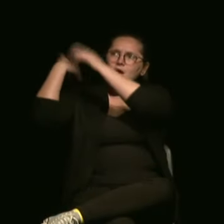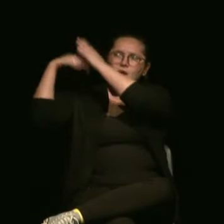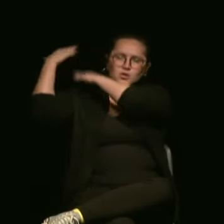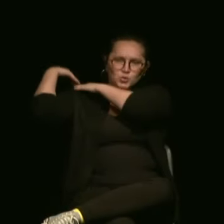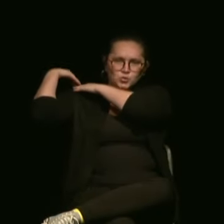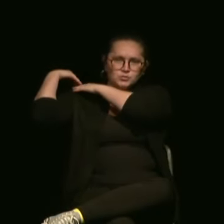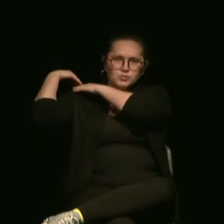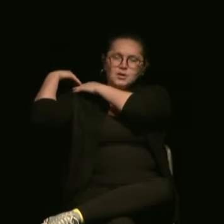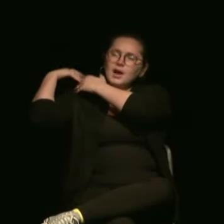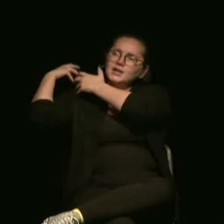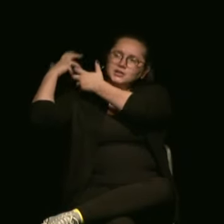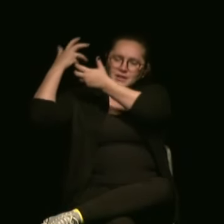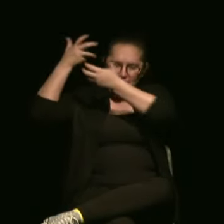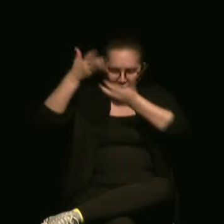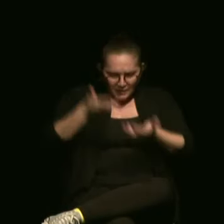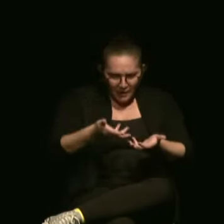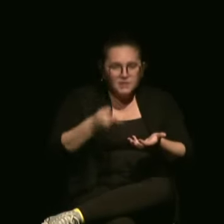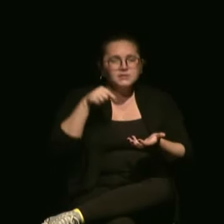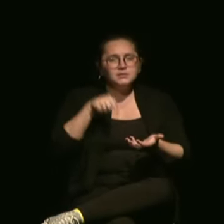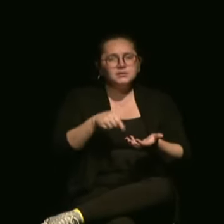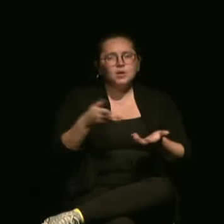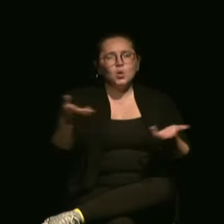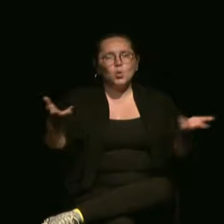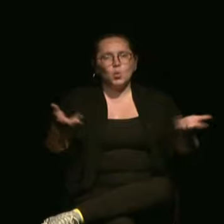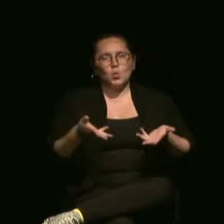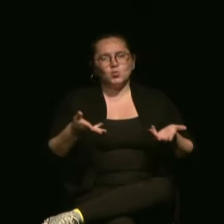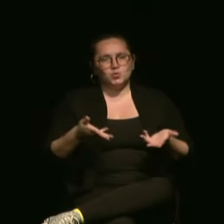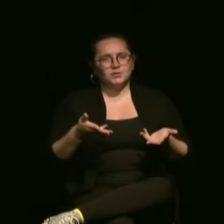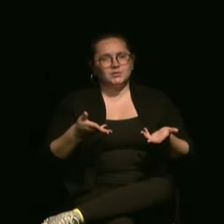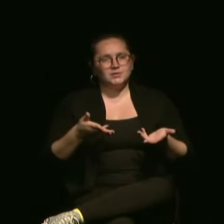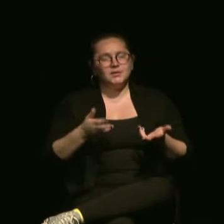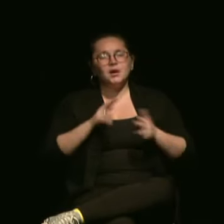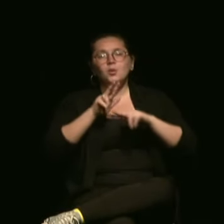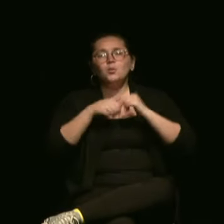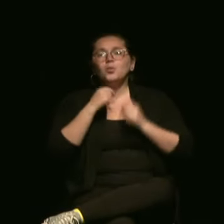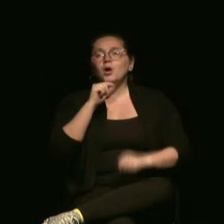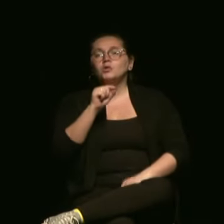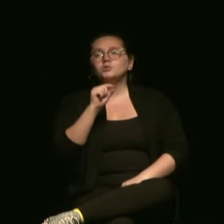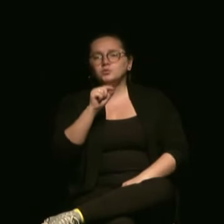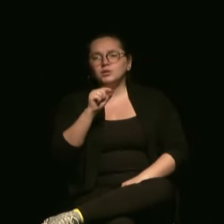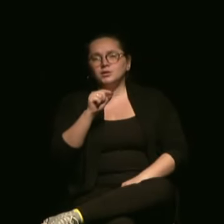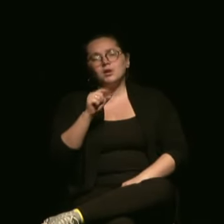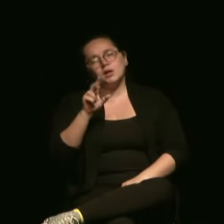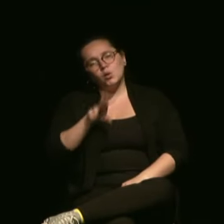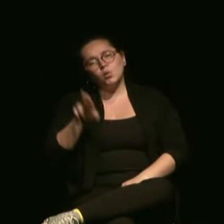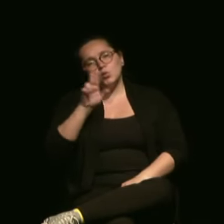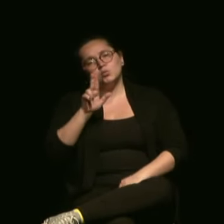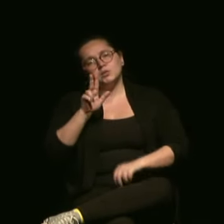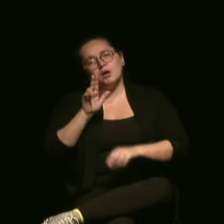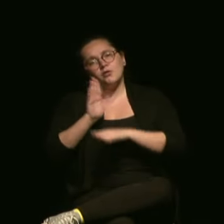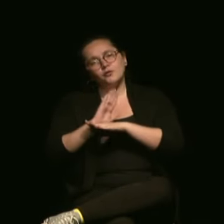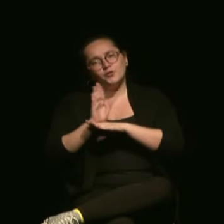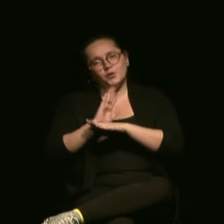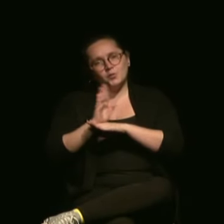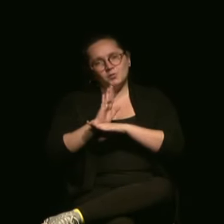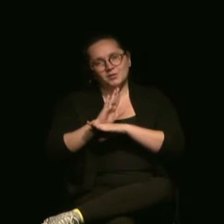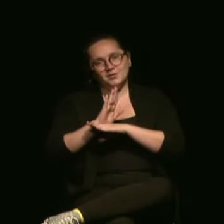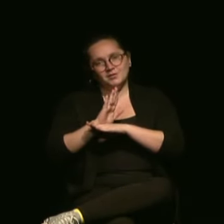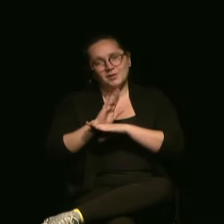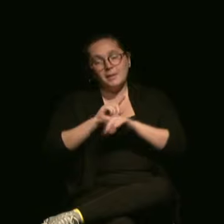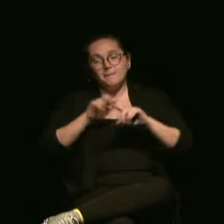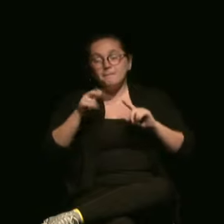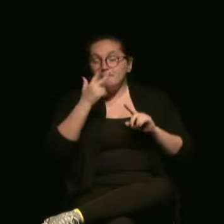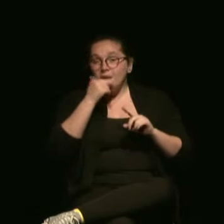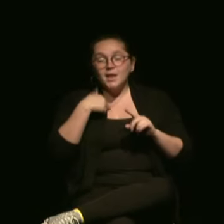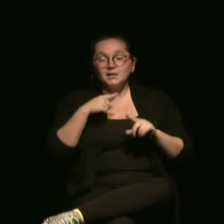ali subterrâneo, subitamente, por causa do aparato fílmico, ele rompe e vem para a